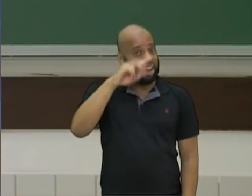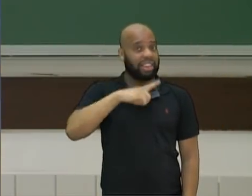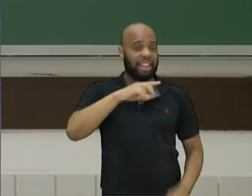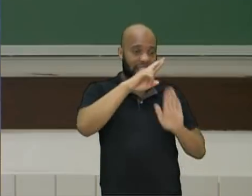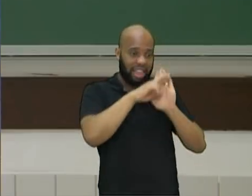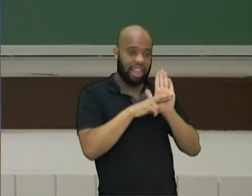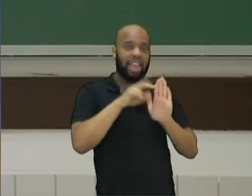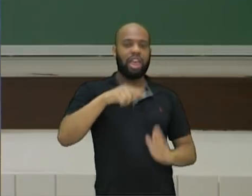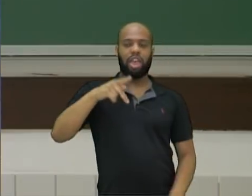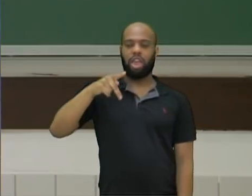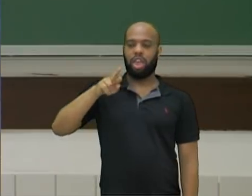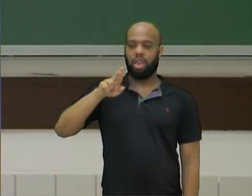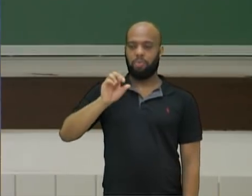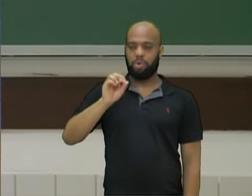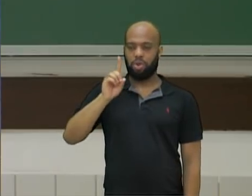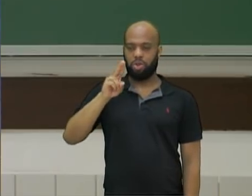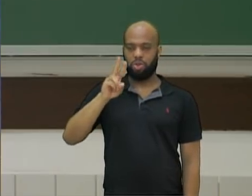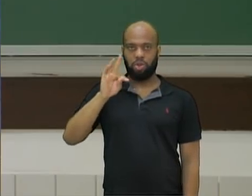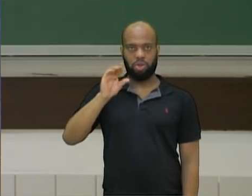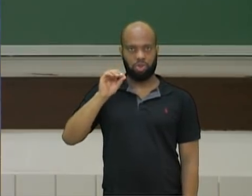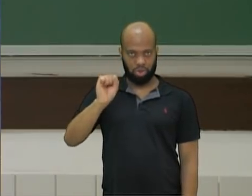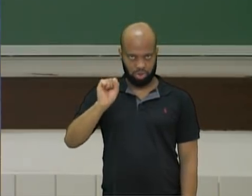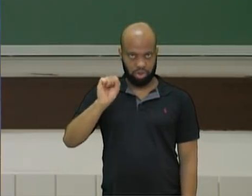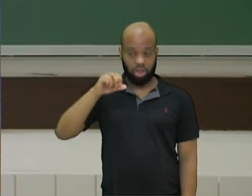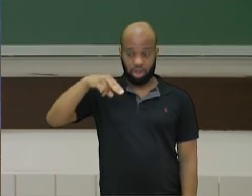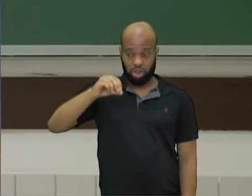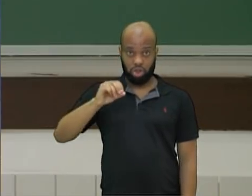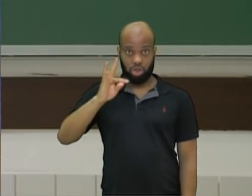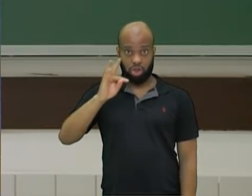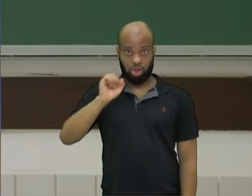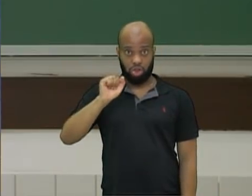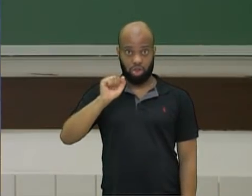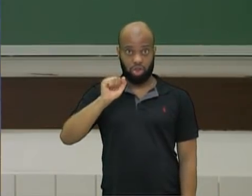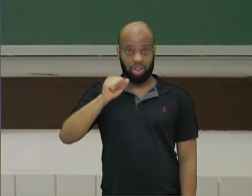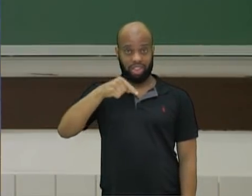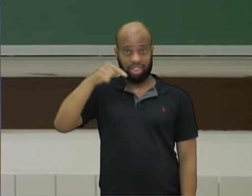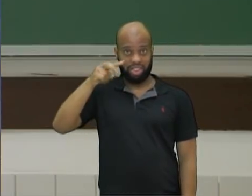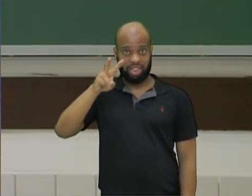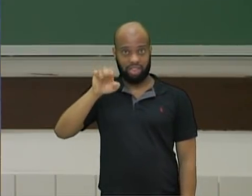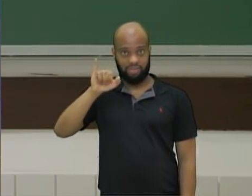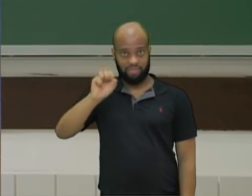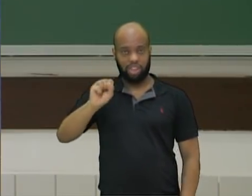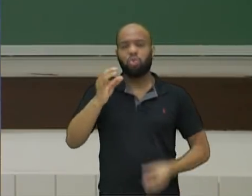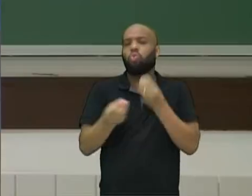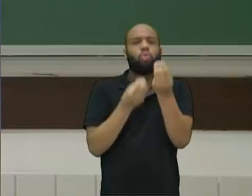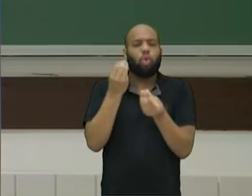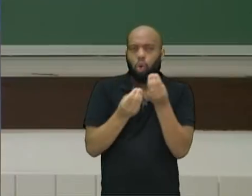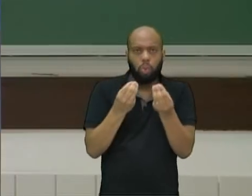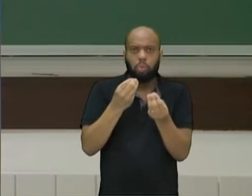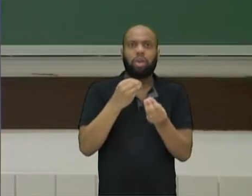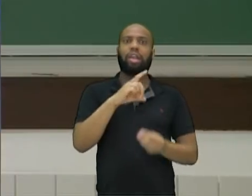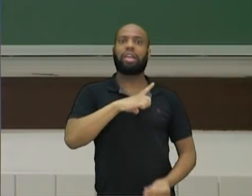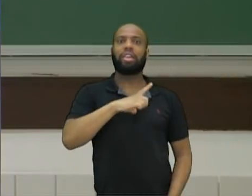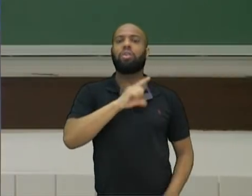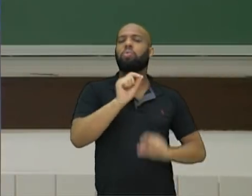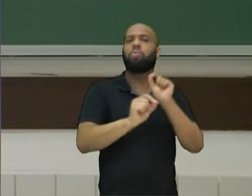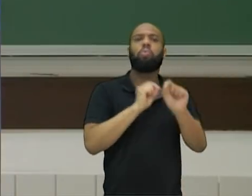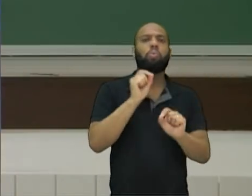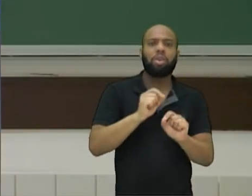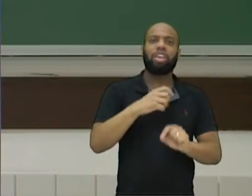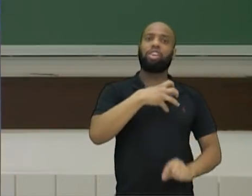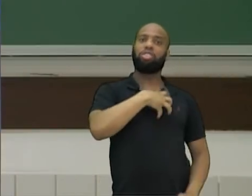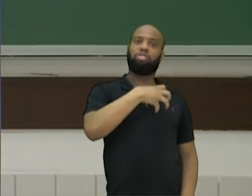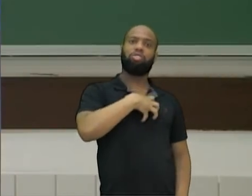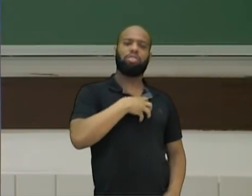propriedade de produtos notáveis. O que são produtos notáveis? Produto, resultado de uma multiplicação. Notável porque você